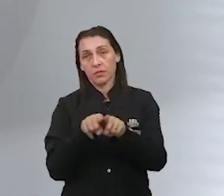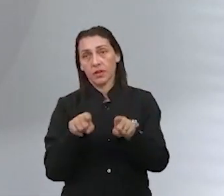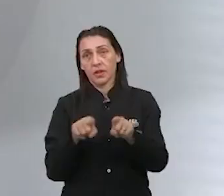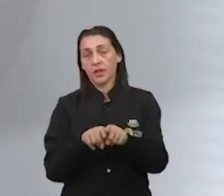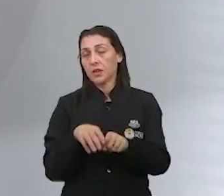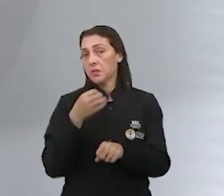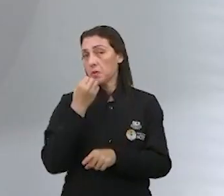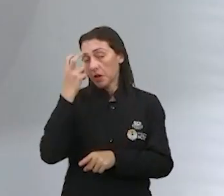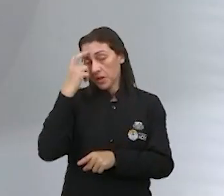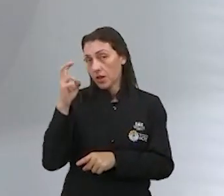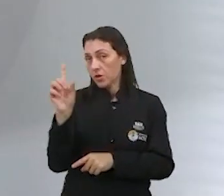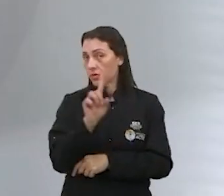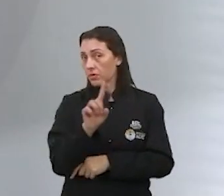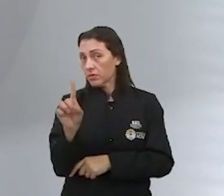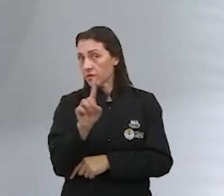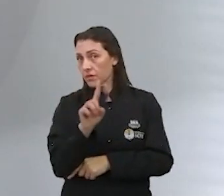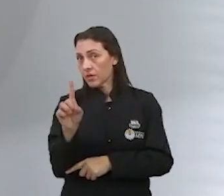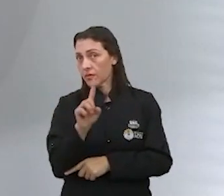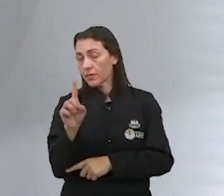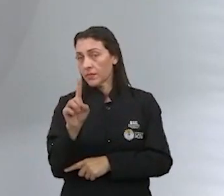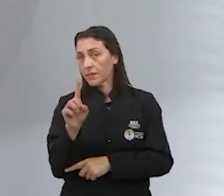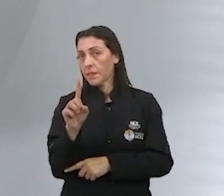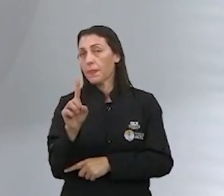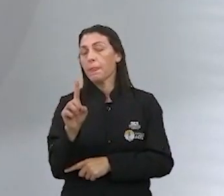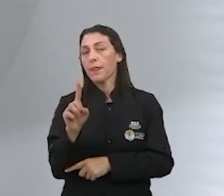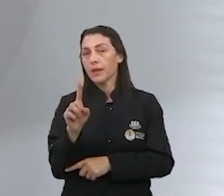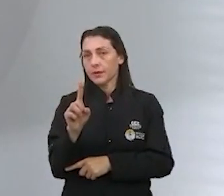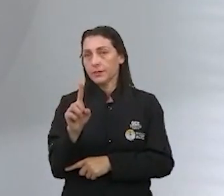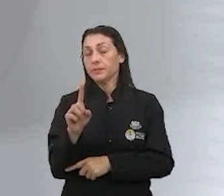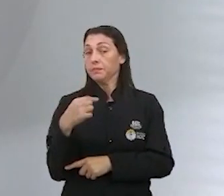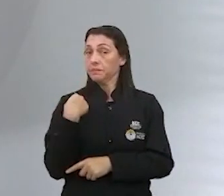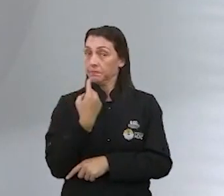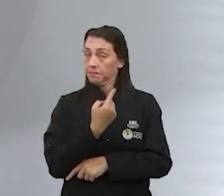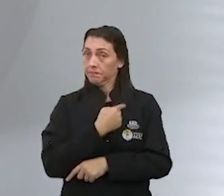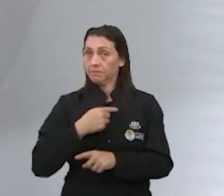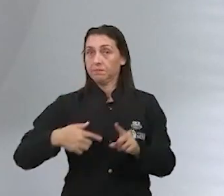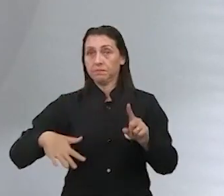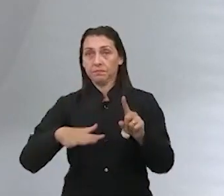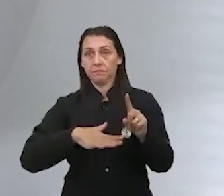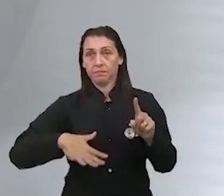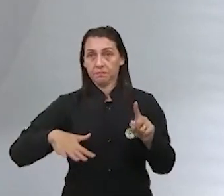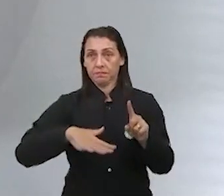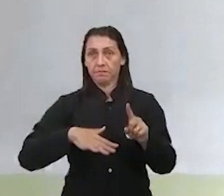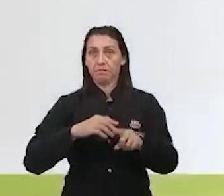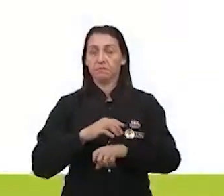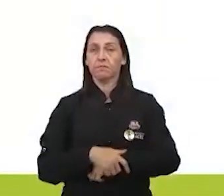não é inteligente, tá? Então isso aí é uma causa nossa, sociedade civil.